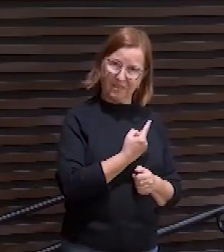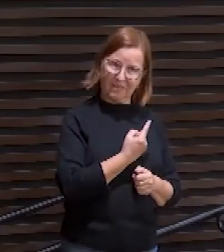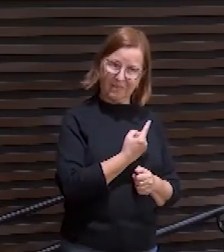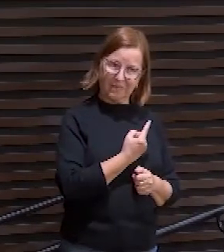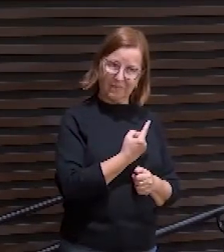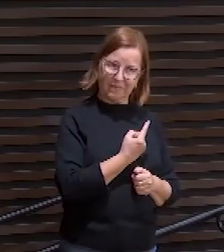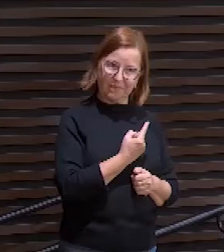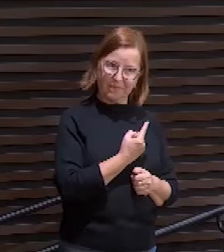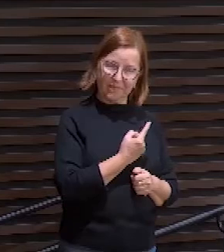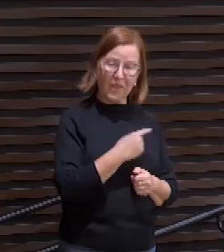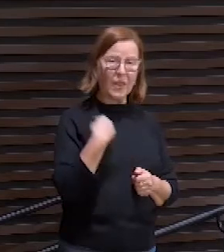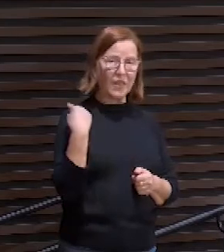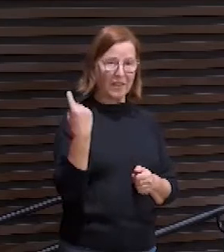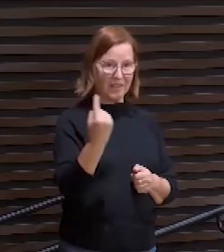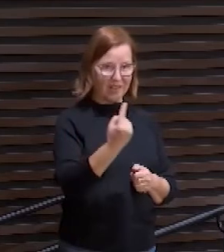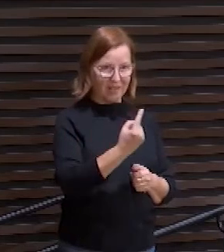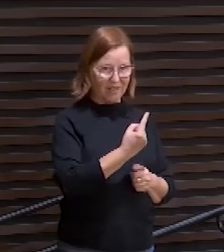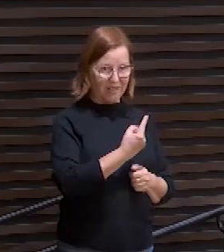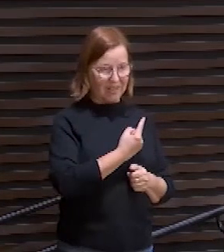Nós